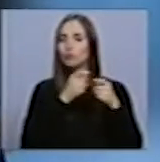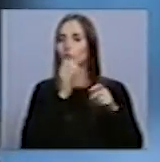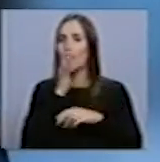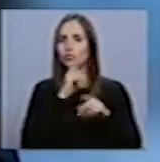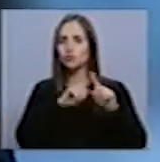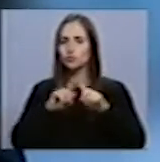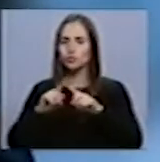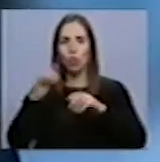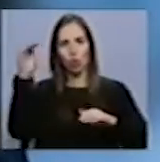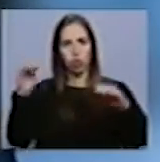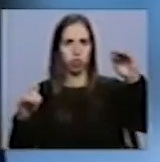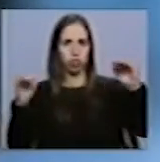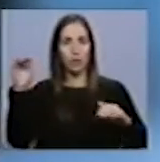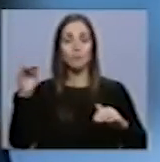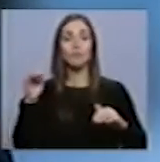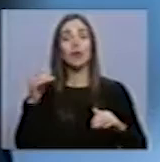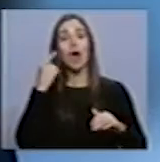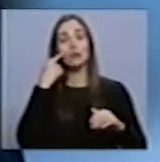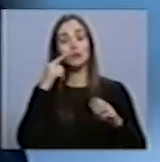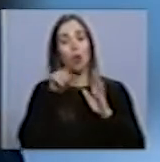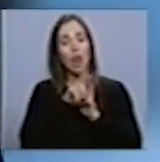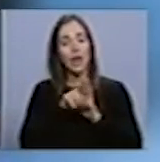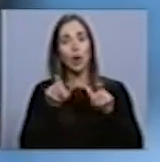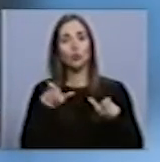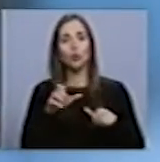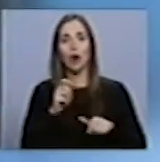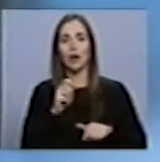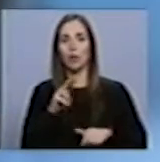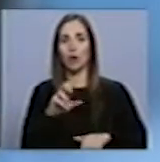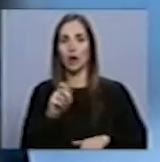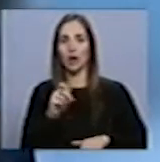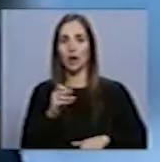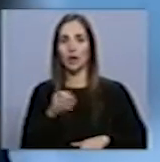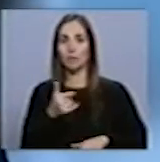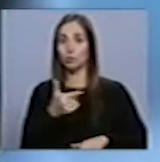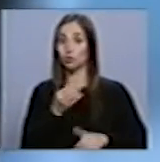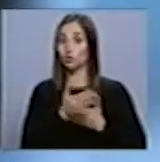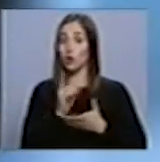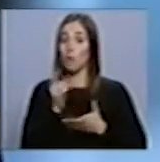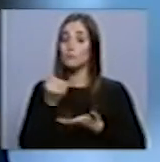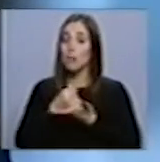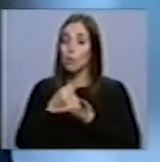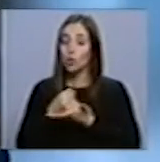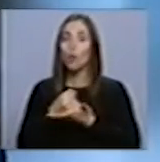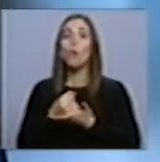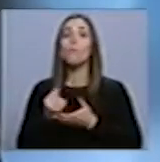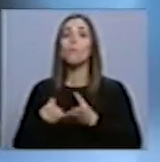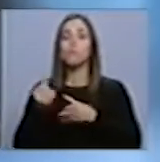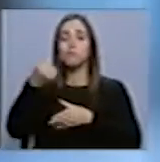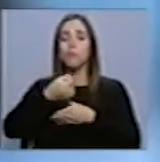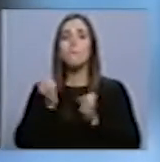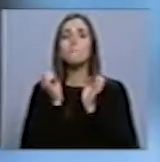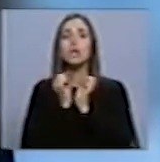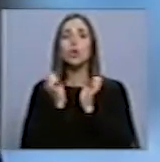medidas no sentido da contenção do equilíbrio mas isso não chega é preciso promover a implantação do pinho e é preciso e promover a implantação do pinho de